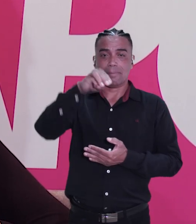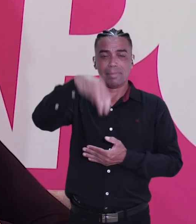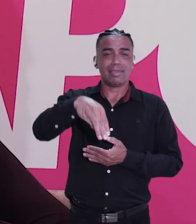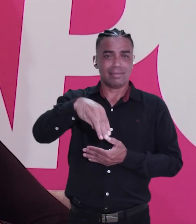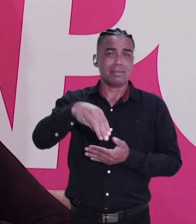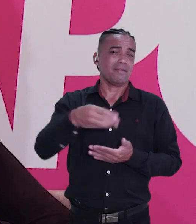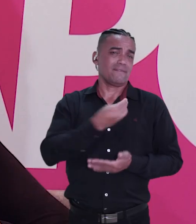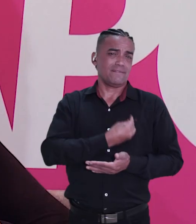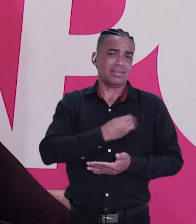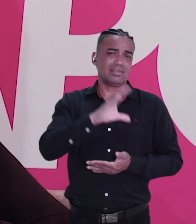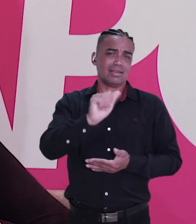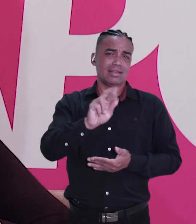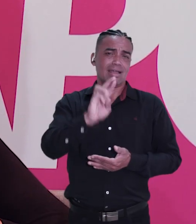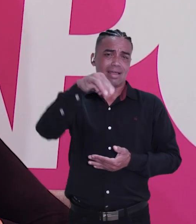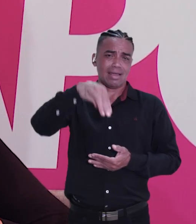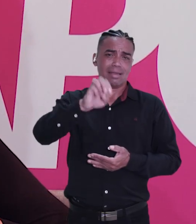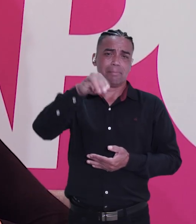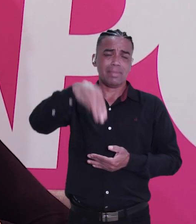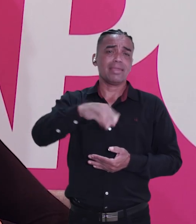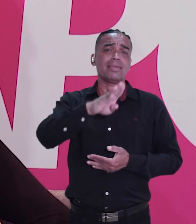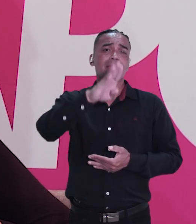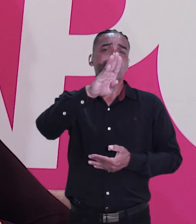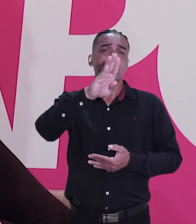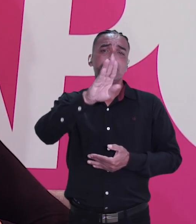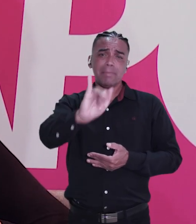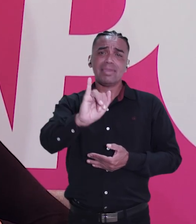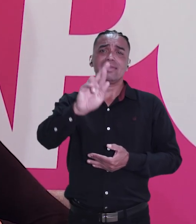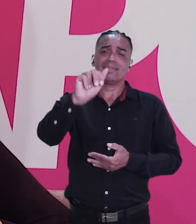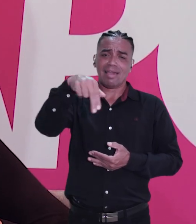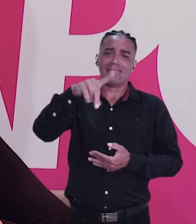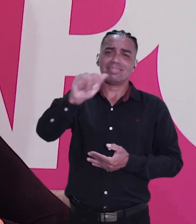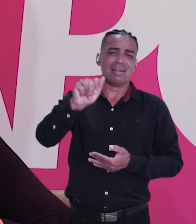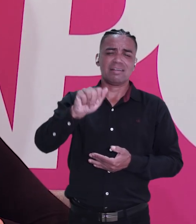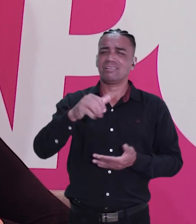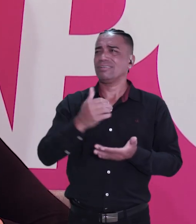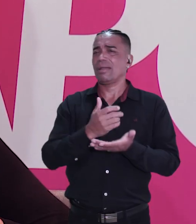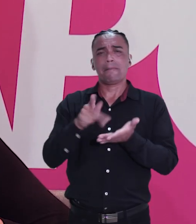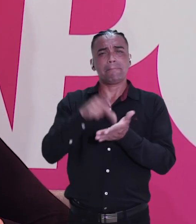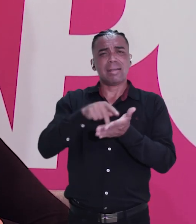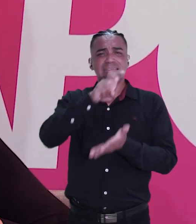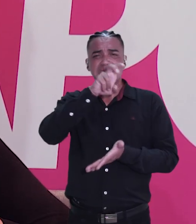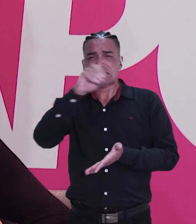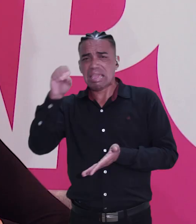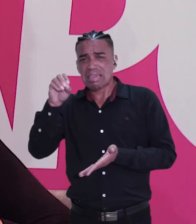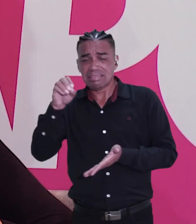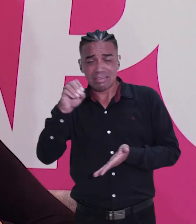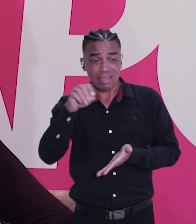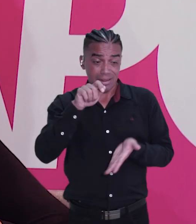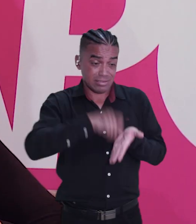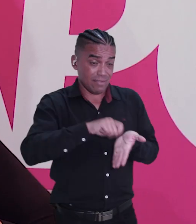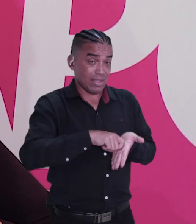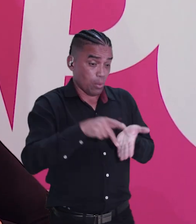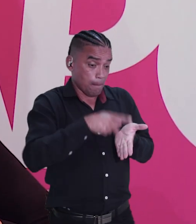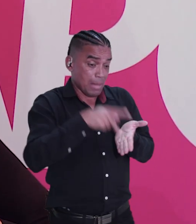a biografia da Carmen Miranda. É um livro de mais de 500 páginas, que o Rui, quando estava na página